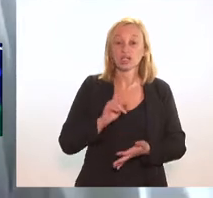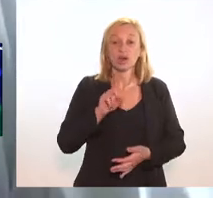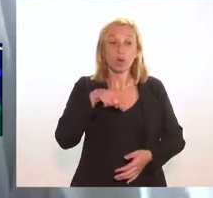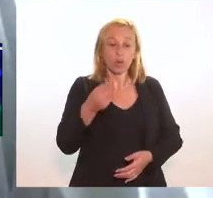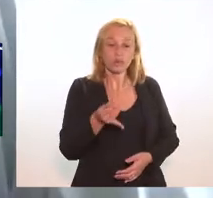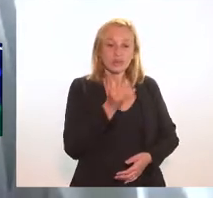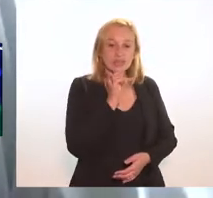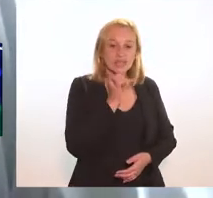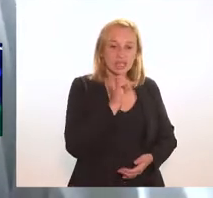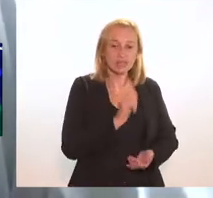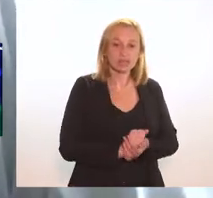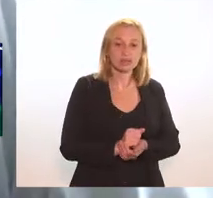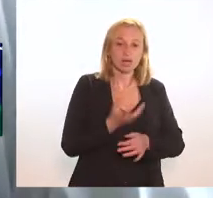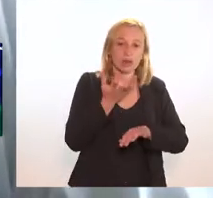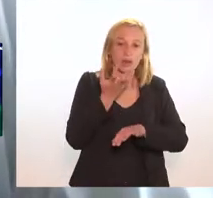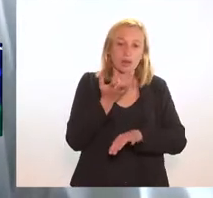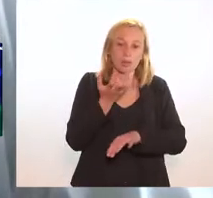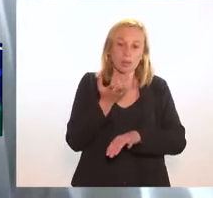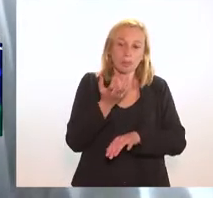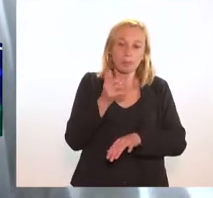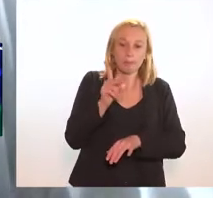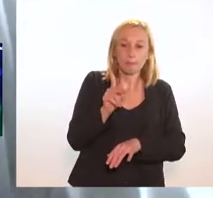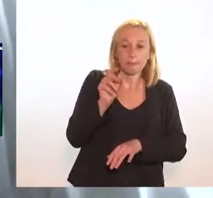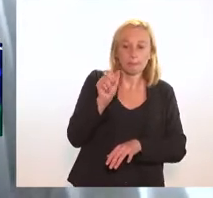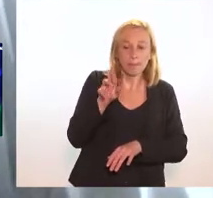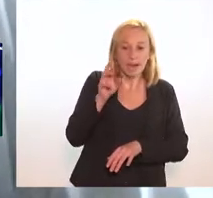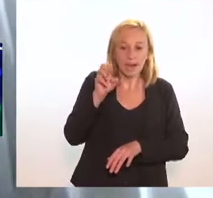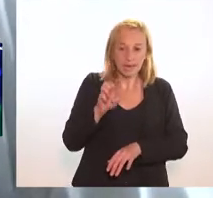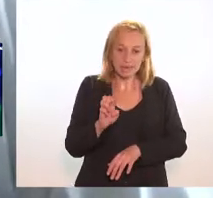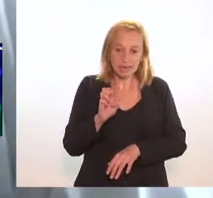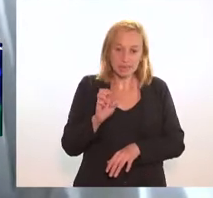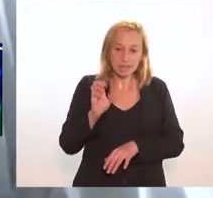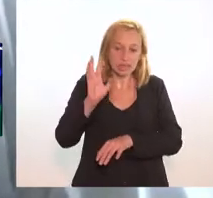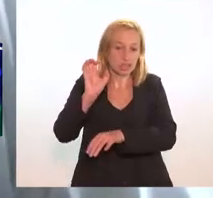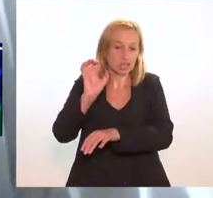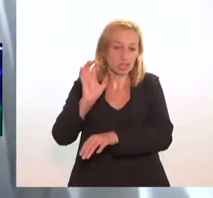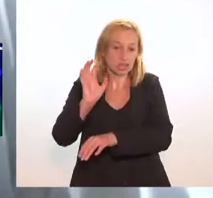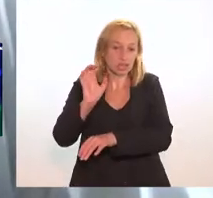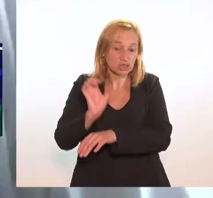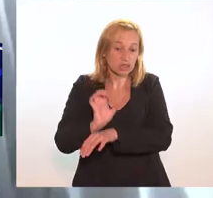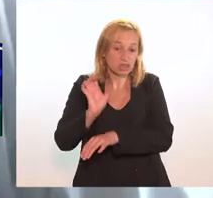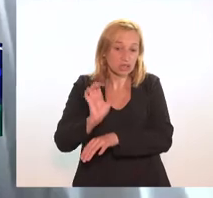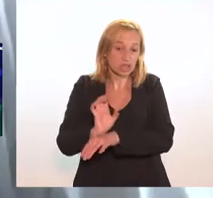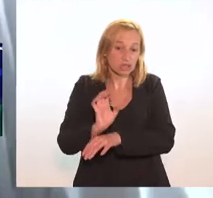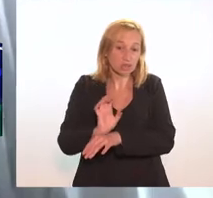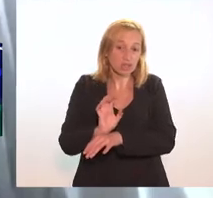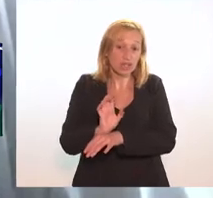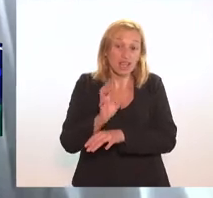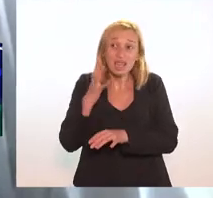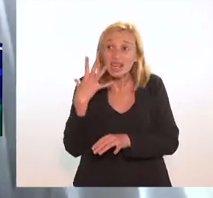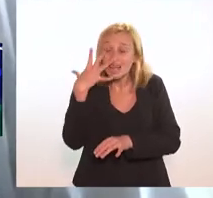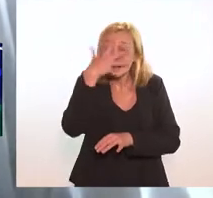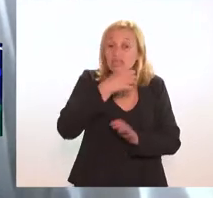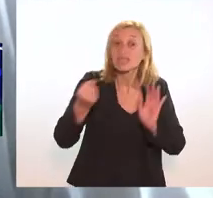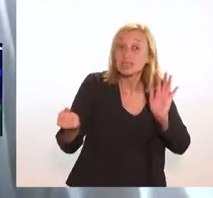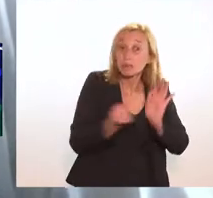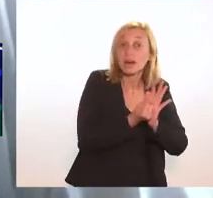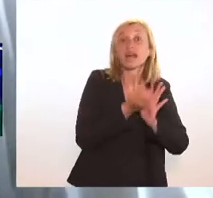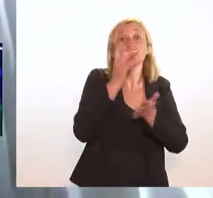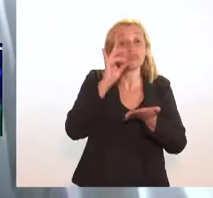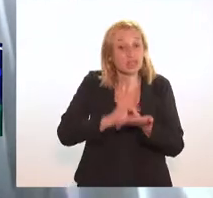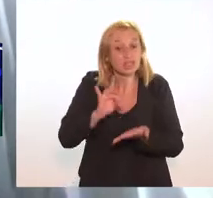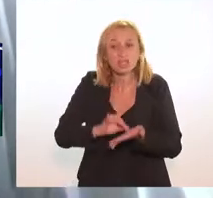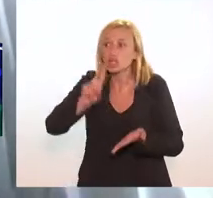questão dos parques estaduais, né? Nós temos parques lindos e essa marca, realmente, em